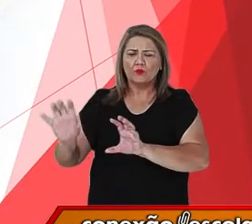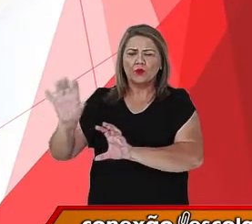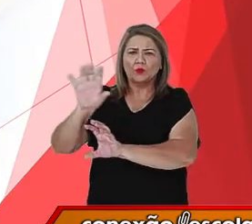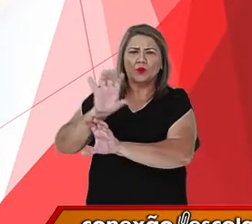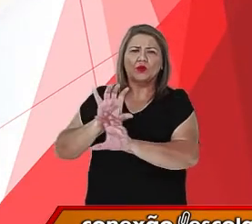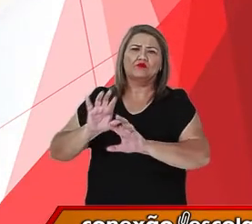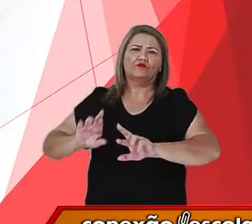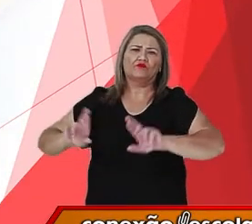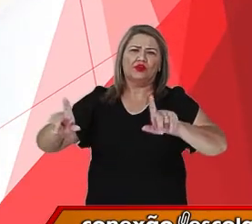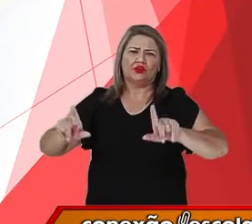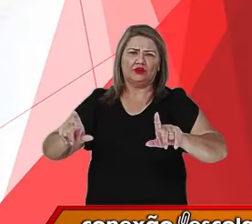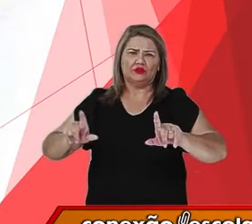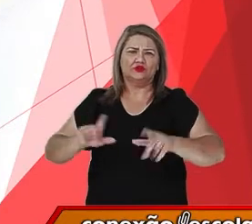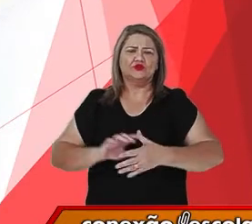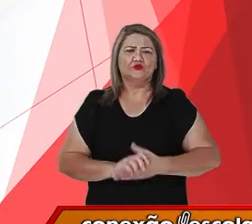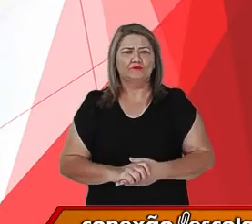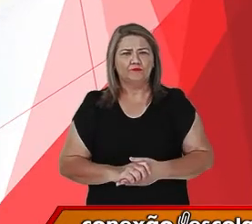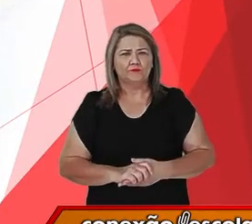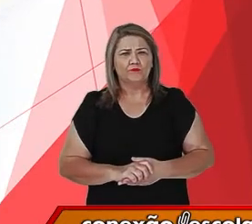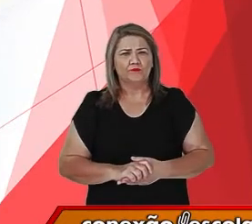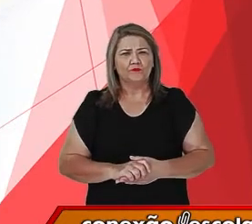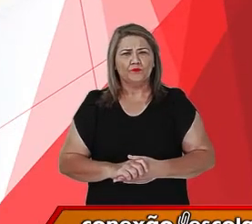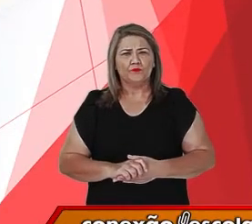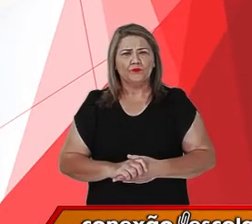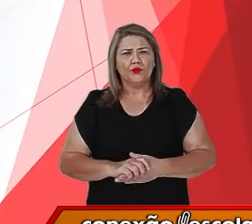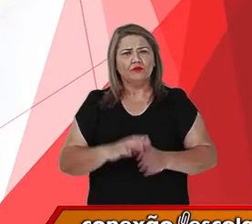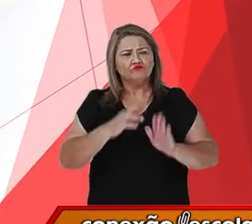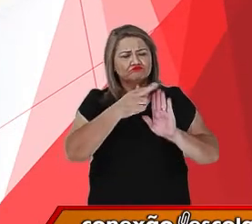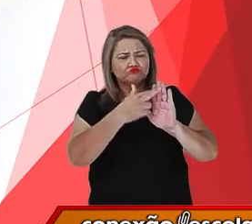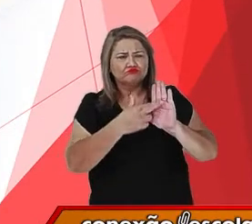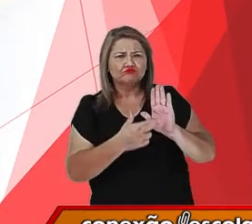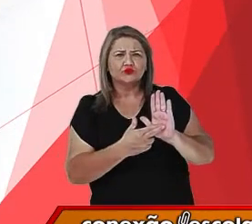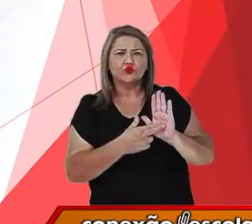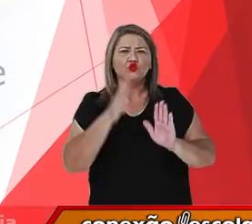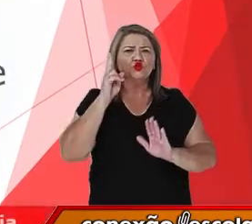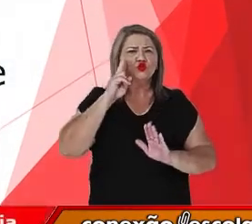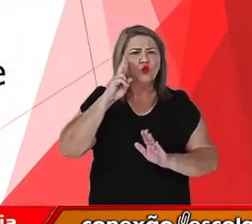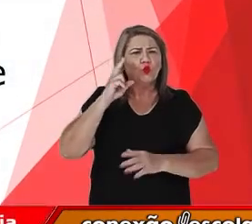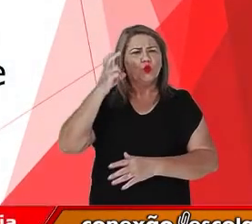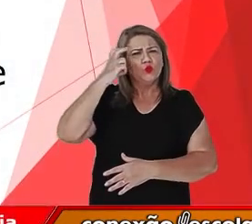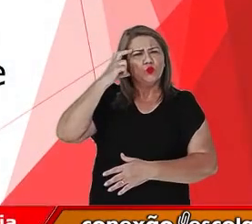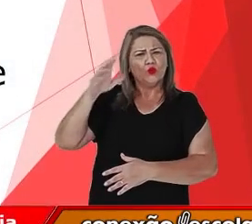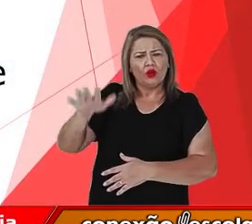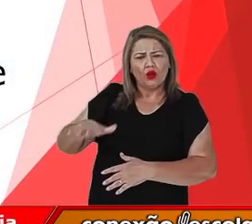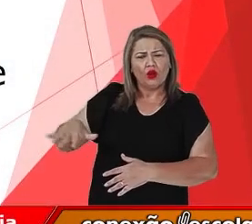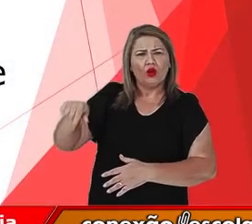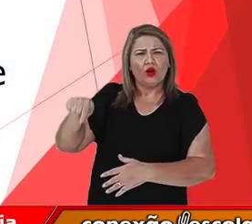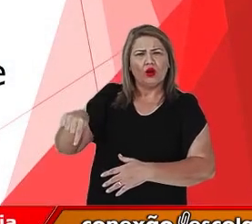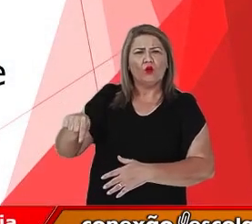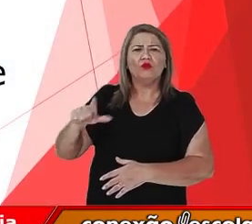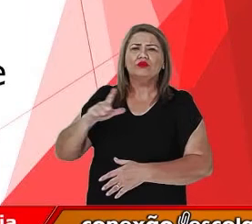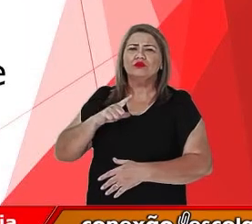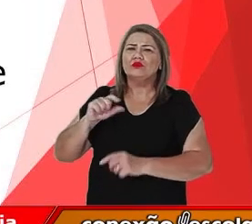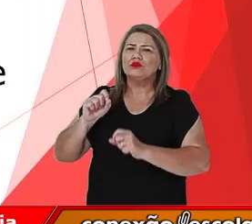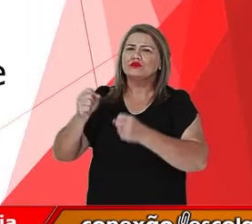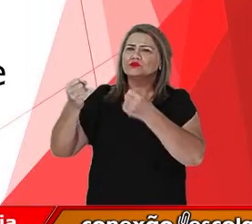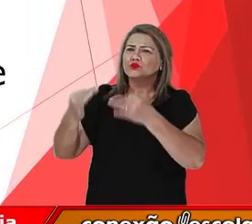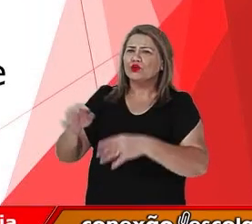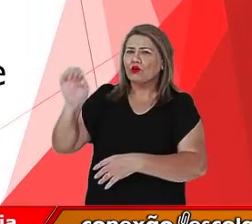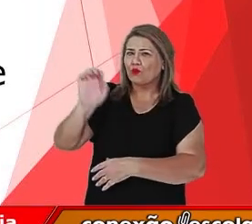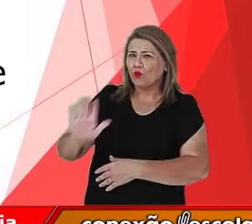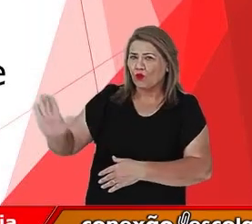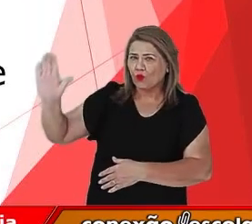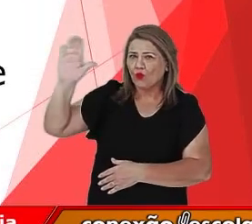Bom, esse critério histórico, cultural e geográfico vai determinar o continente europeu,